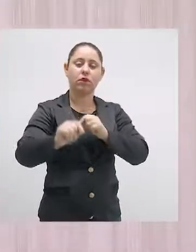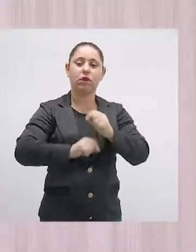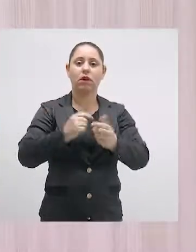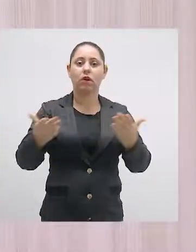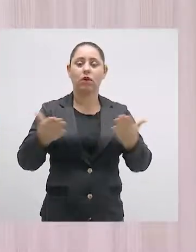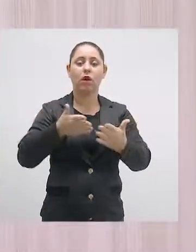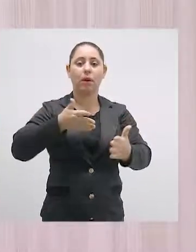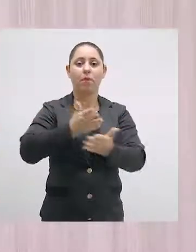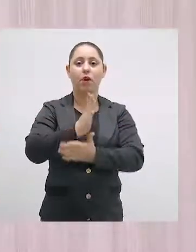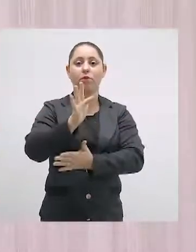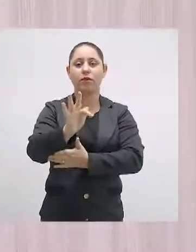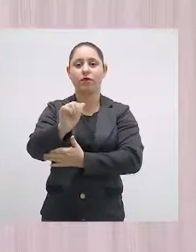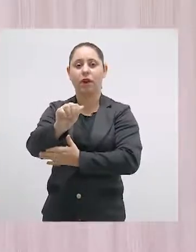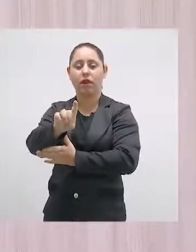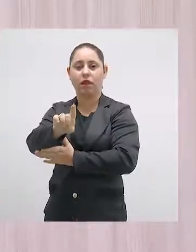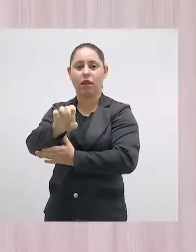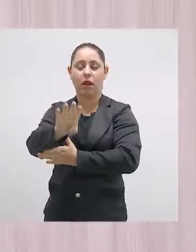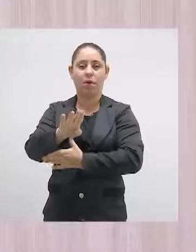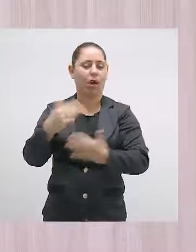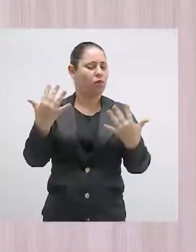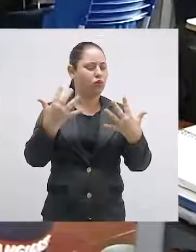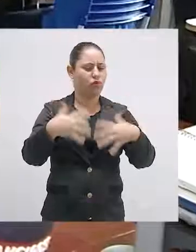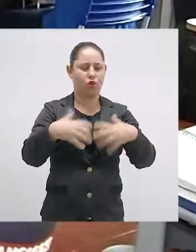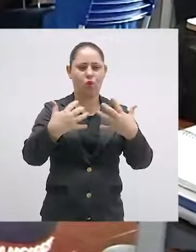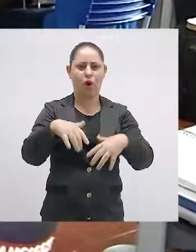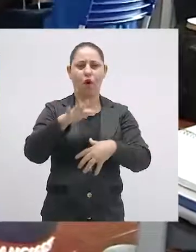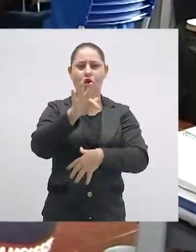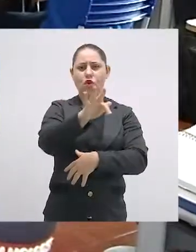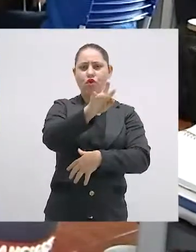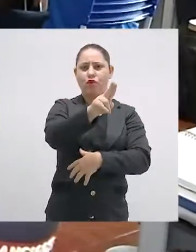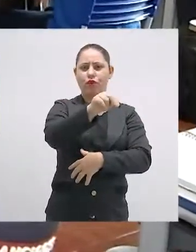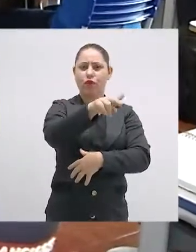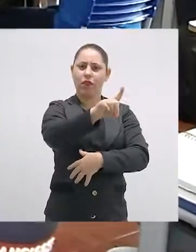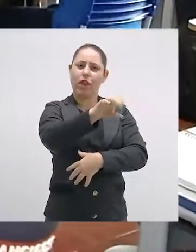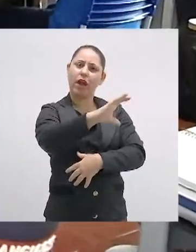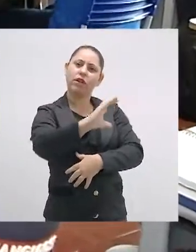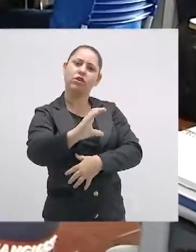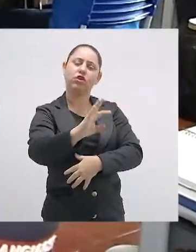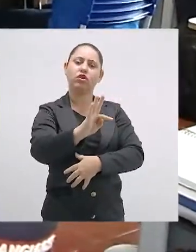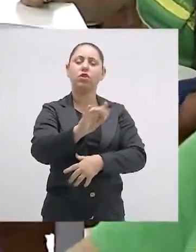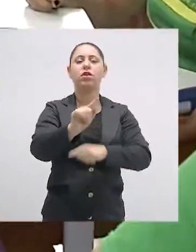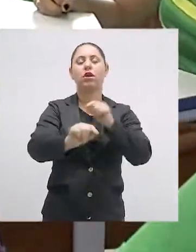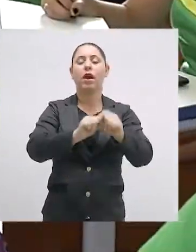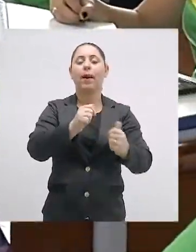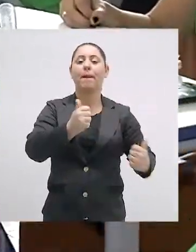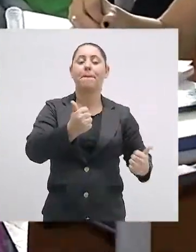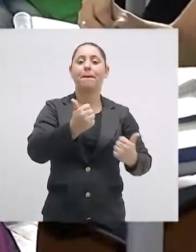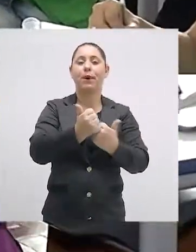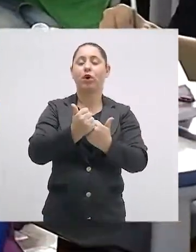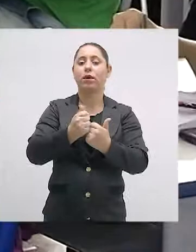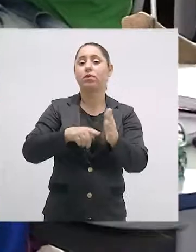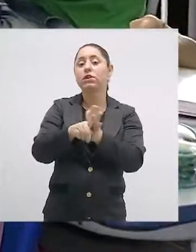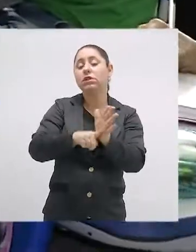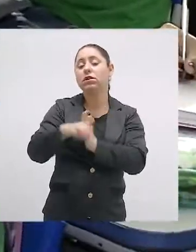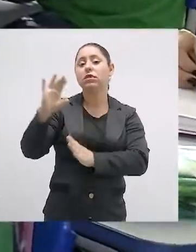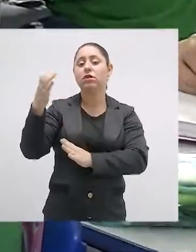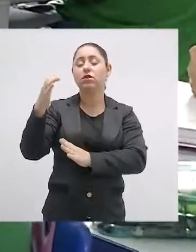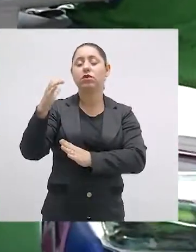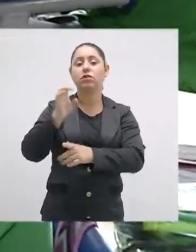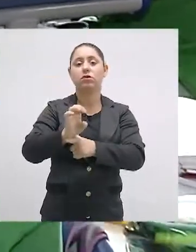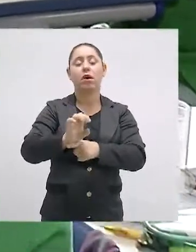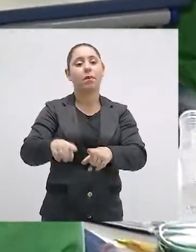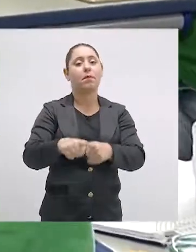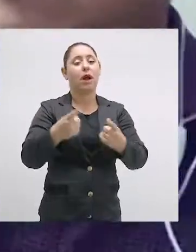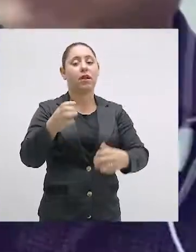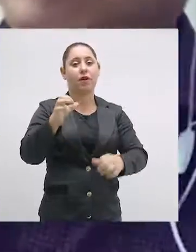para que as atribuições da agora aprovada FADEB não se confundissem com a da Fundect, entidade que apoia a pesquisa científica